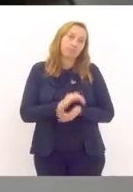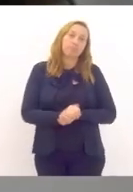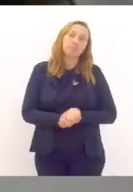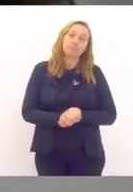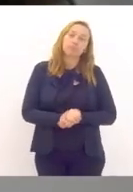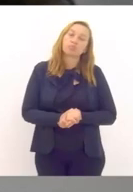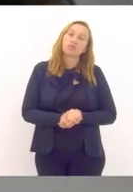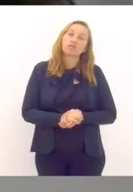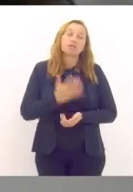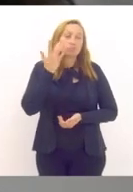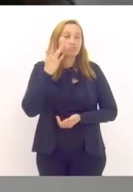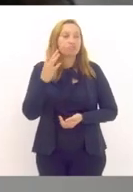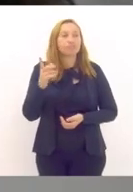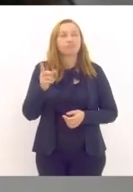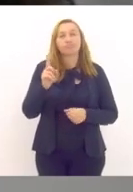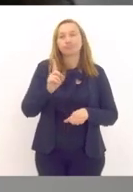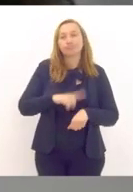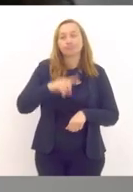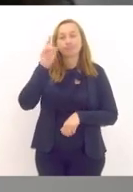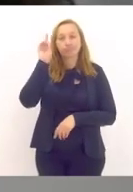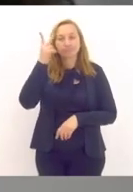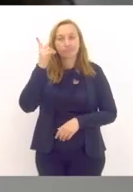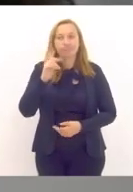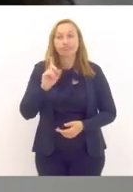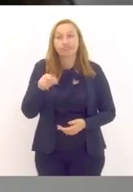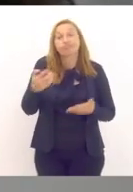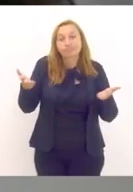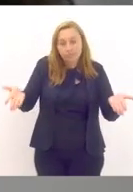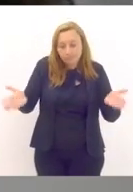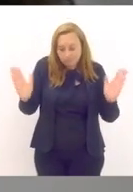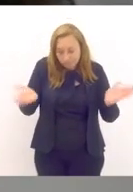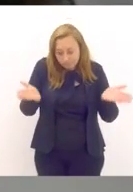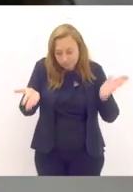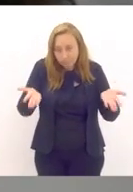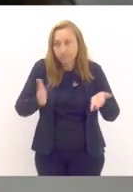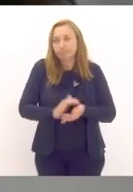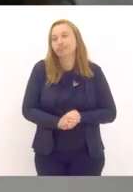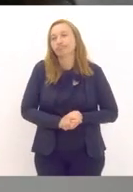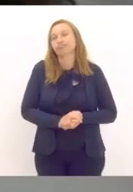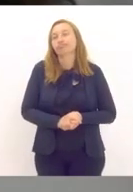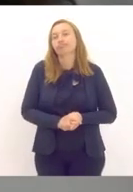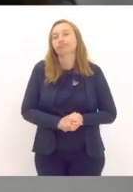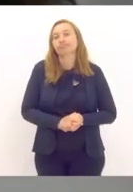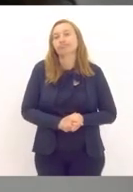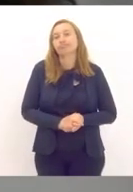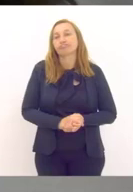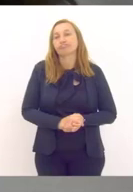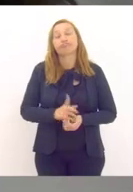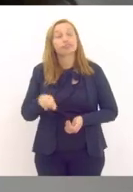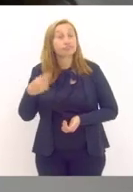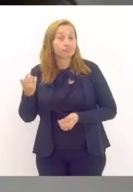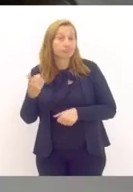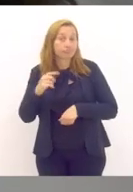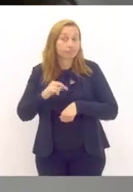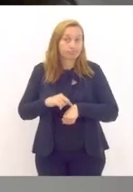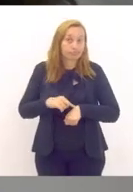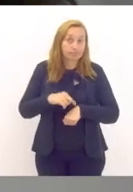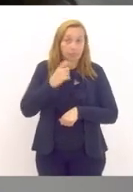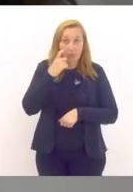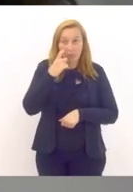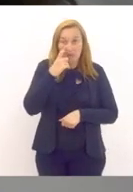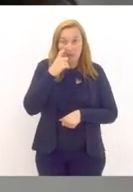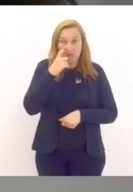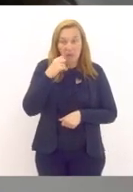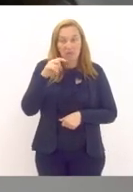que o momento histórico é esse. Porque, de outro lado, a